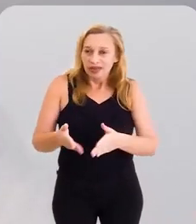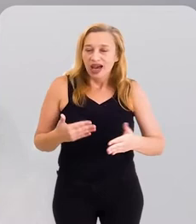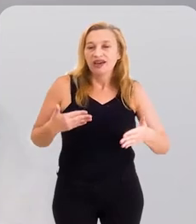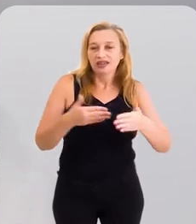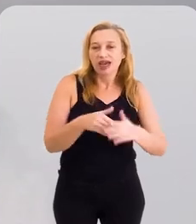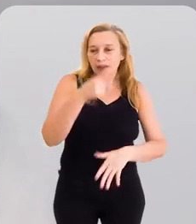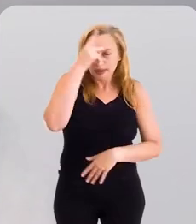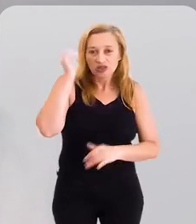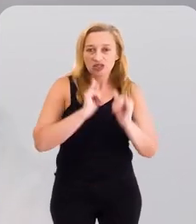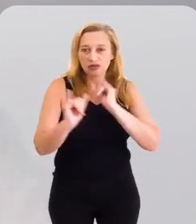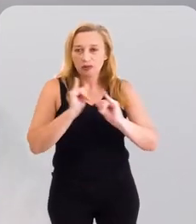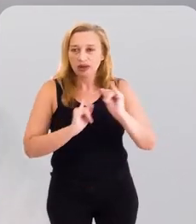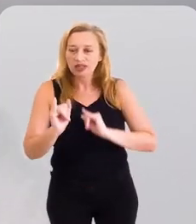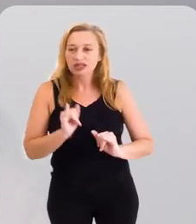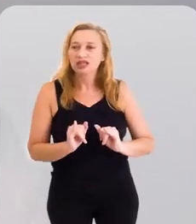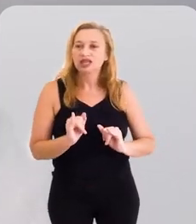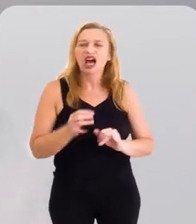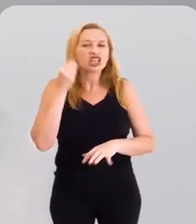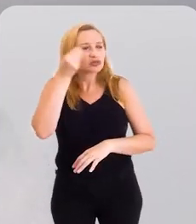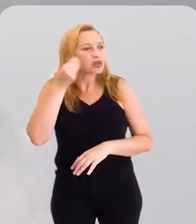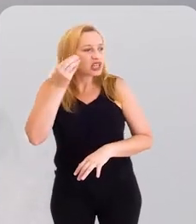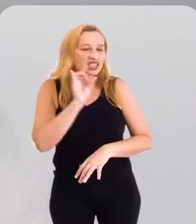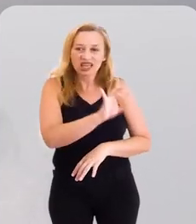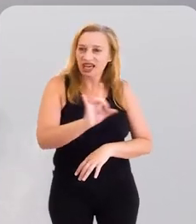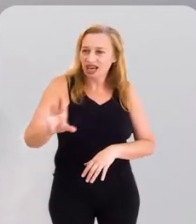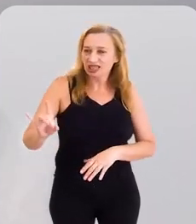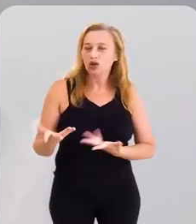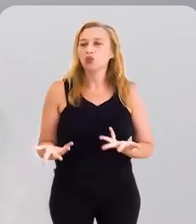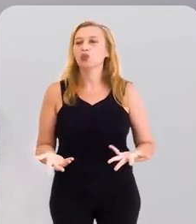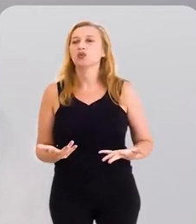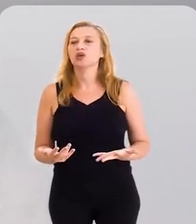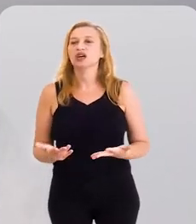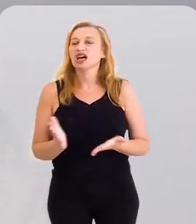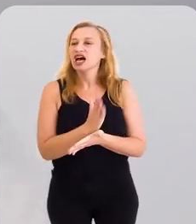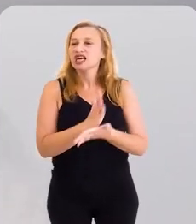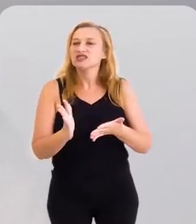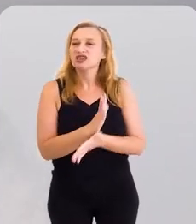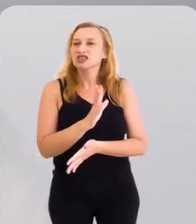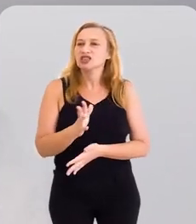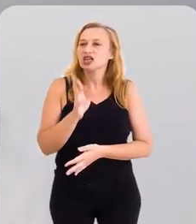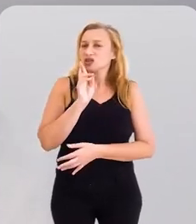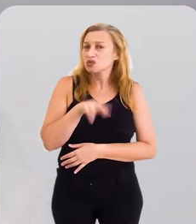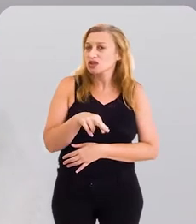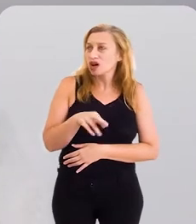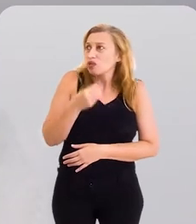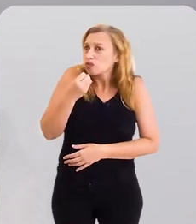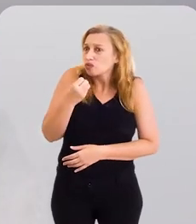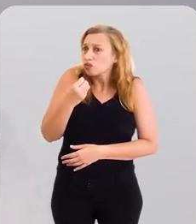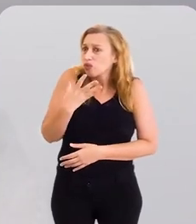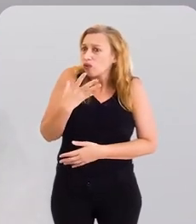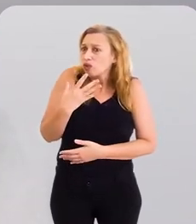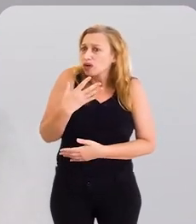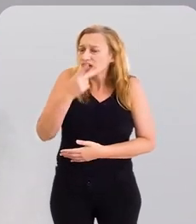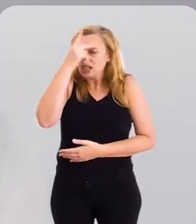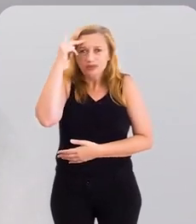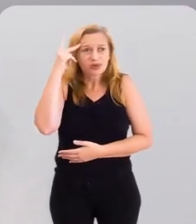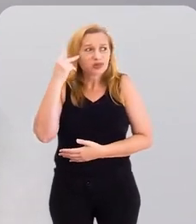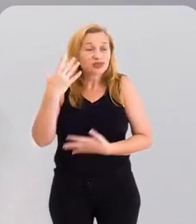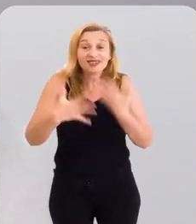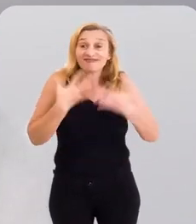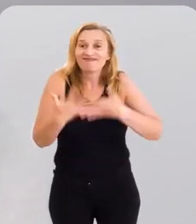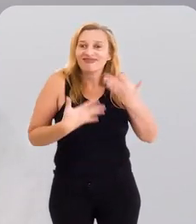ter que caminhar é a pessoa. Mas mesmo assim, as experiências que cada um faz, às vezes dão resultados tão luminosos que as pessoas ficam